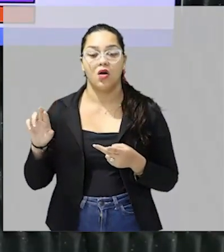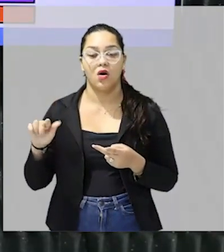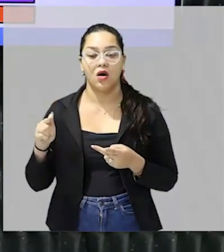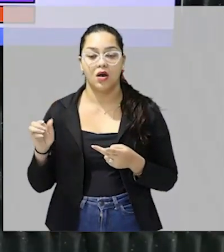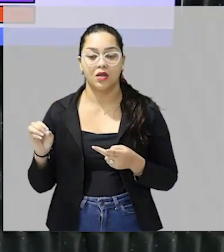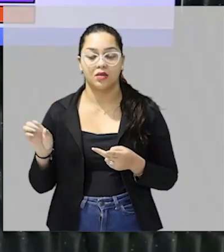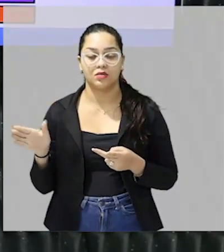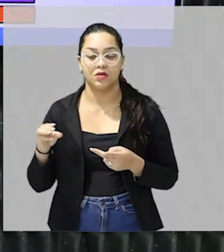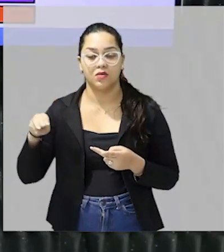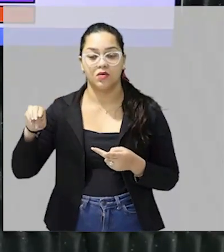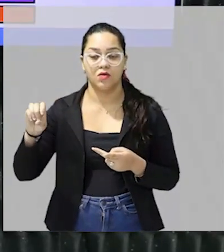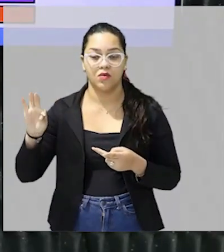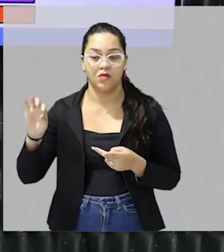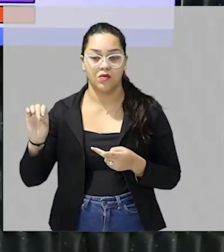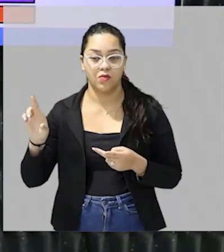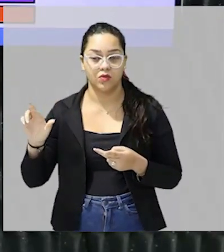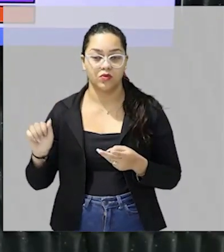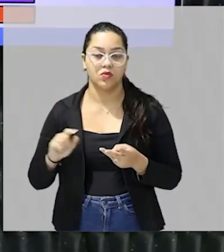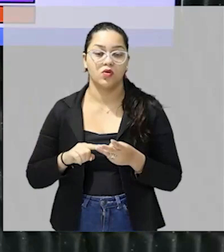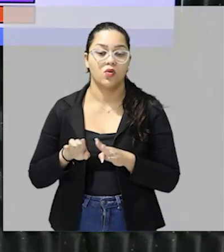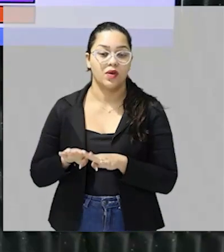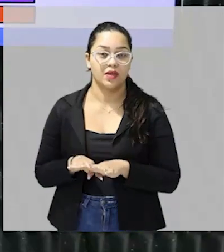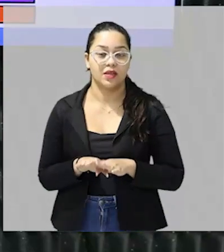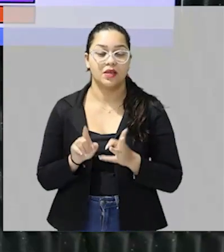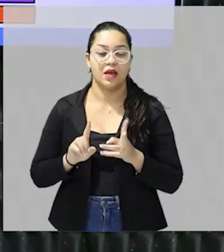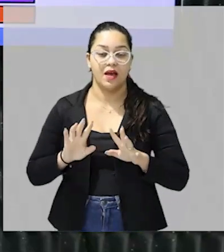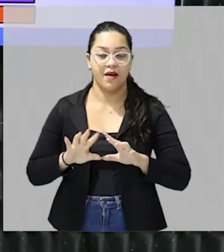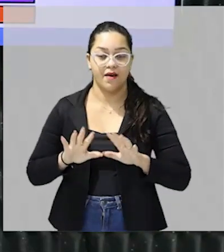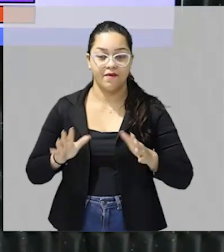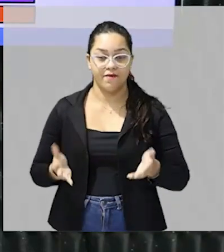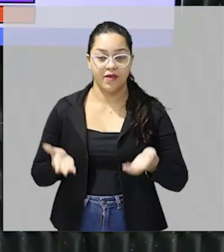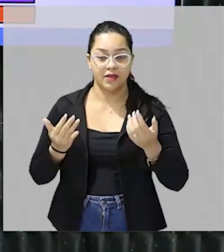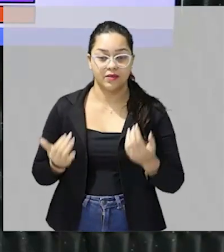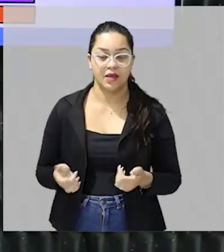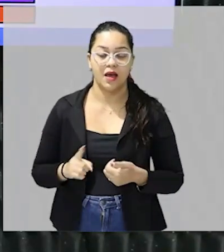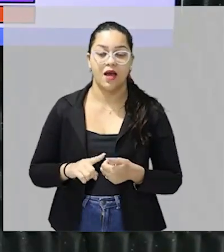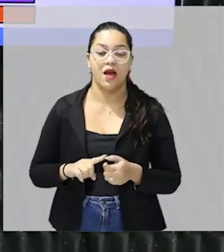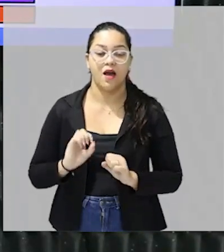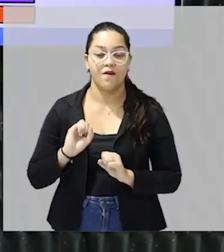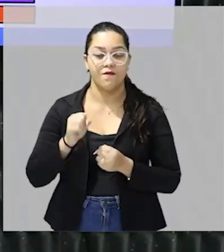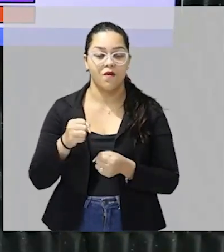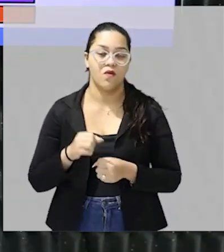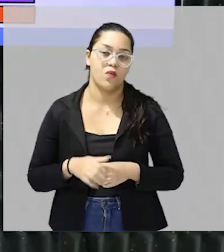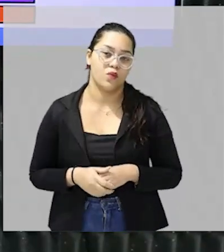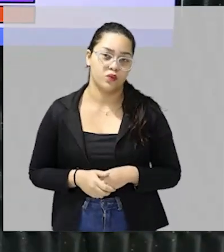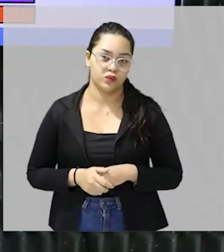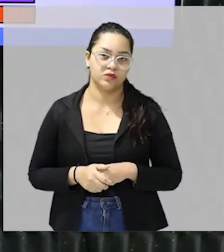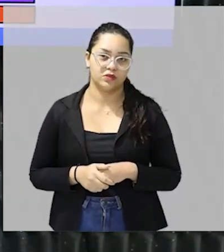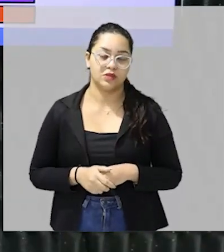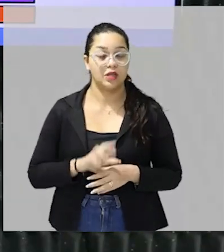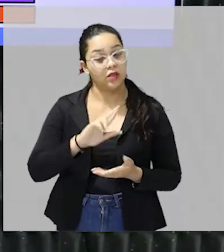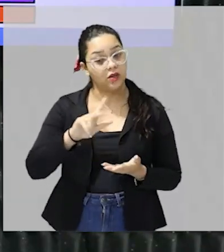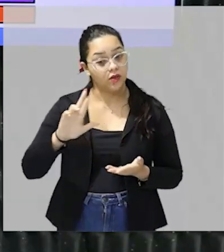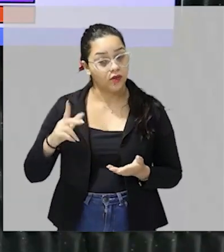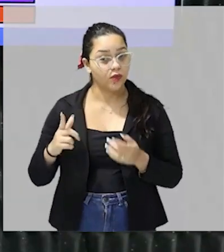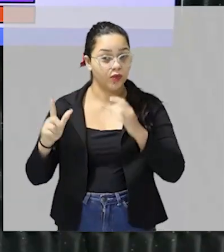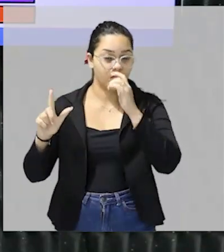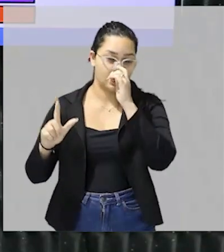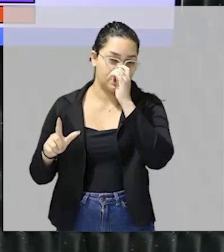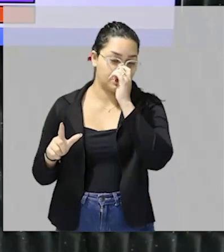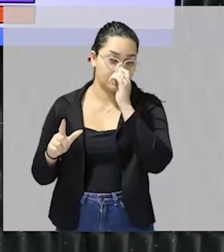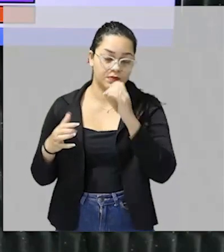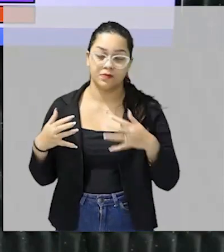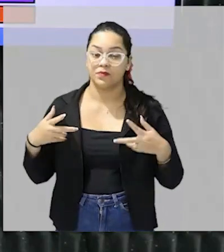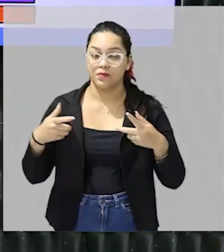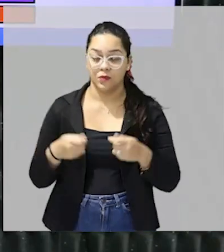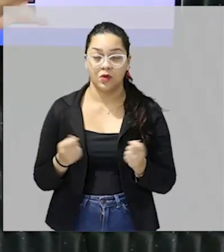coordenação motora, o equilíbrio, a flexibilidade, a força, a resistência, todas